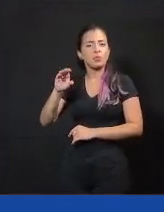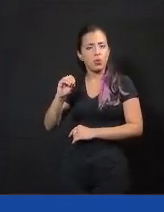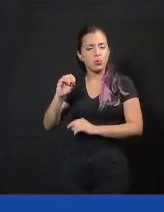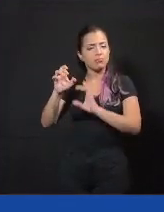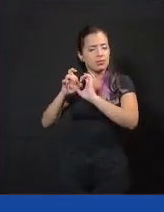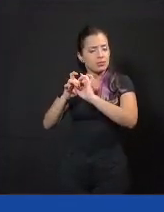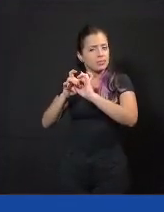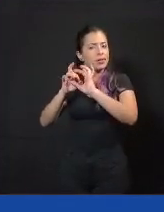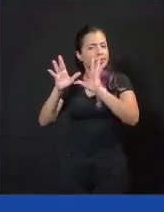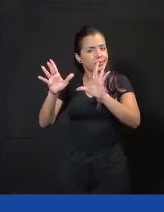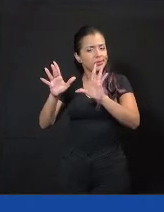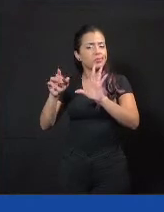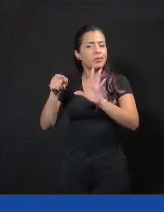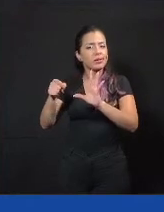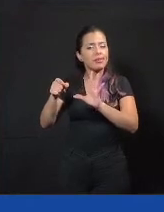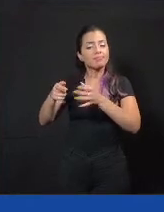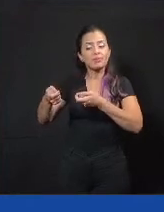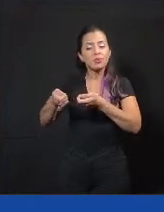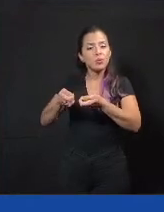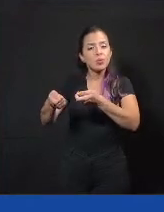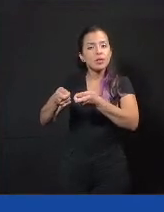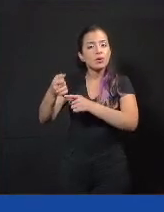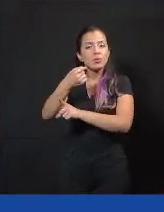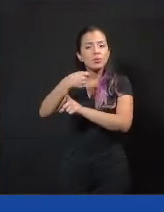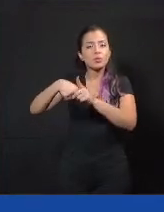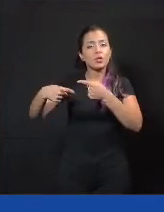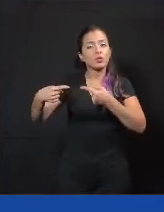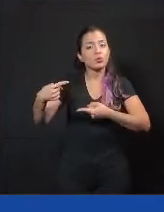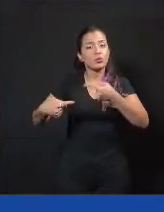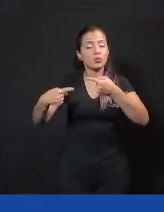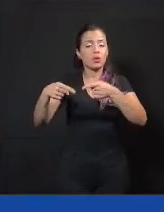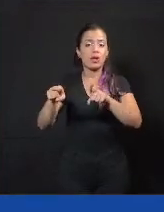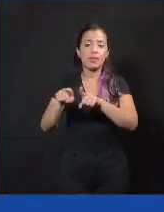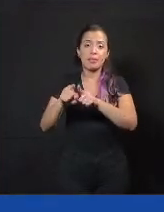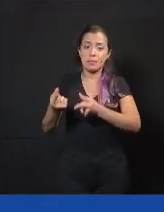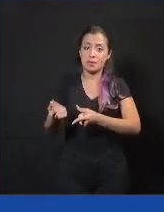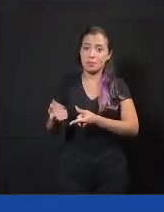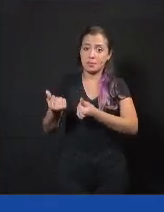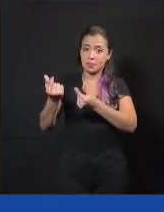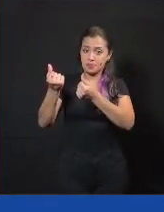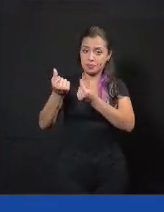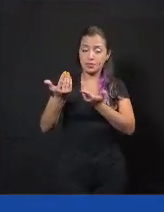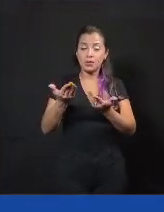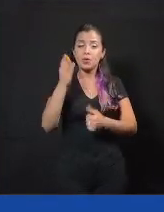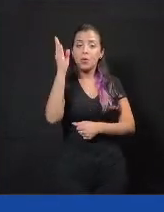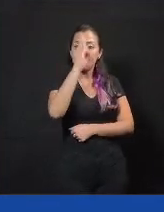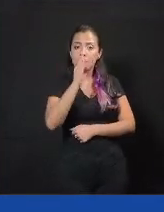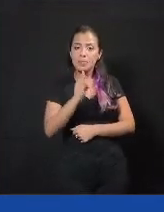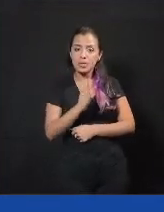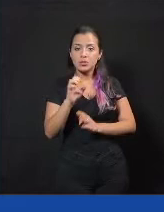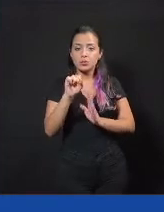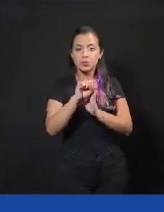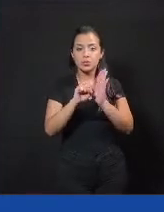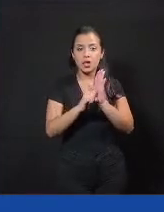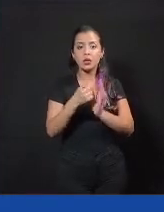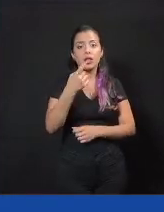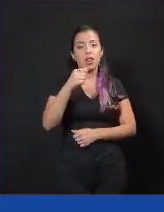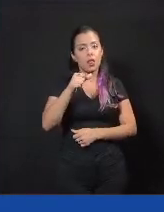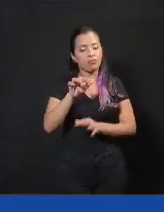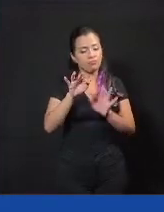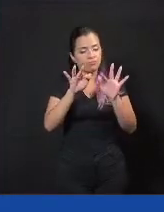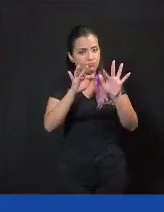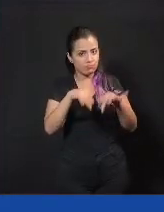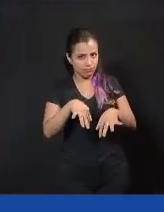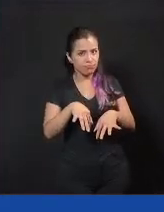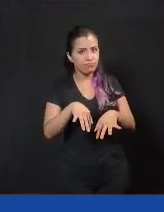né, dessas mudanças sociais, políticas e econômicas do Brasil no final do século XIX. Então, tanto a abolição